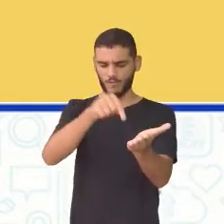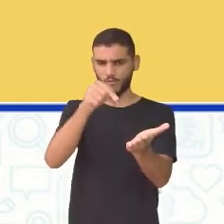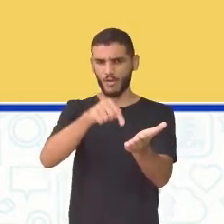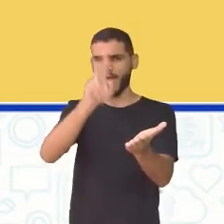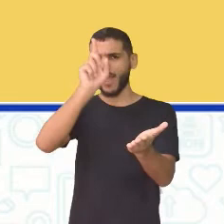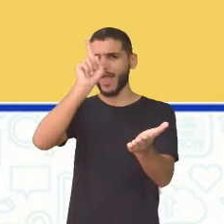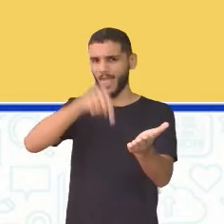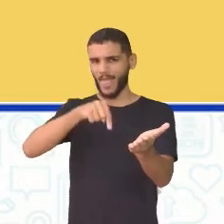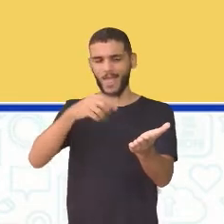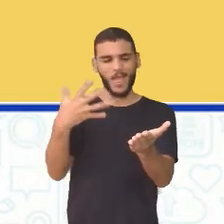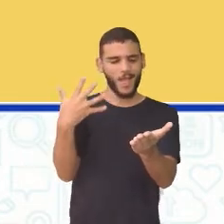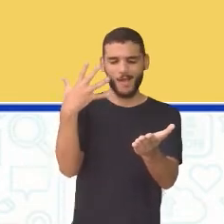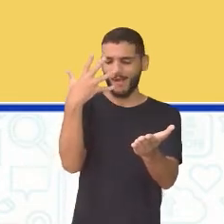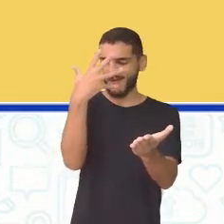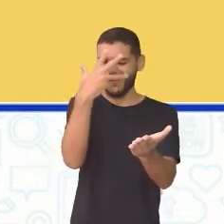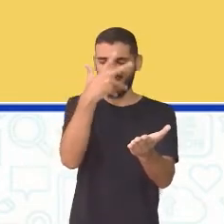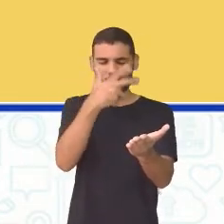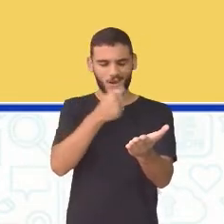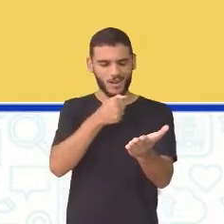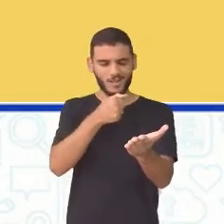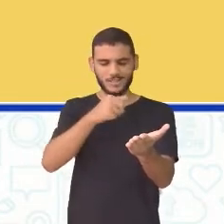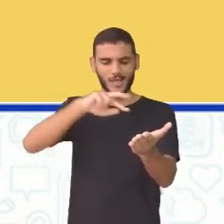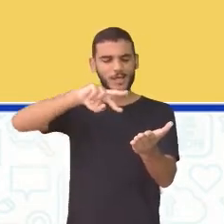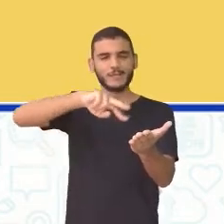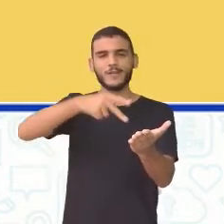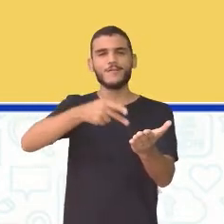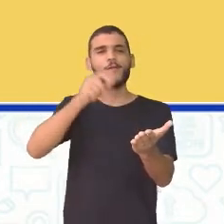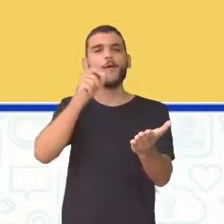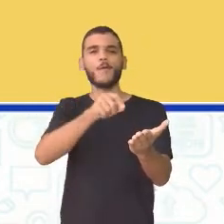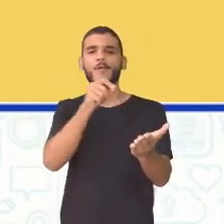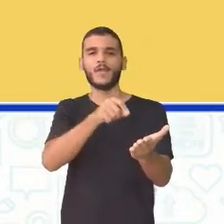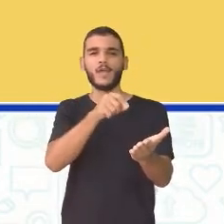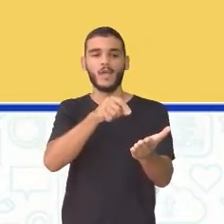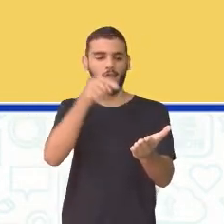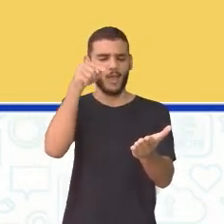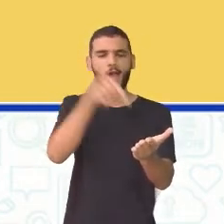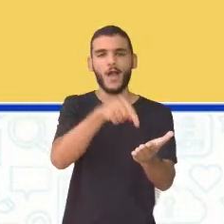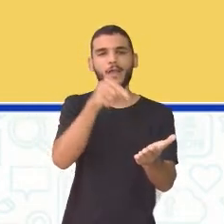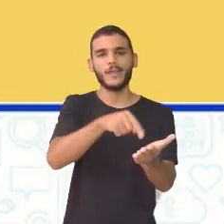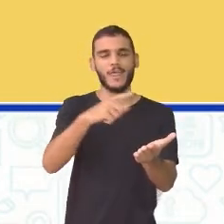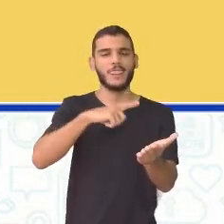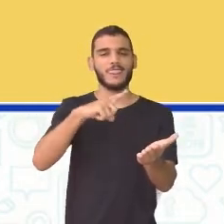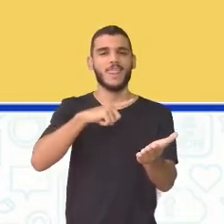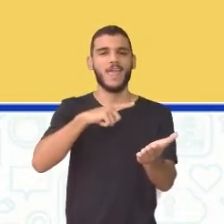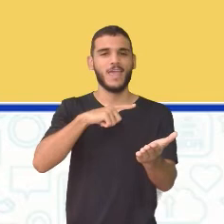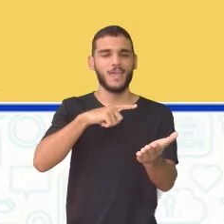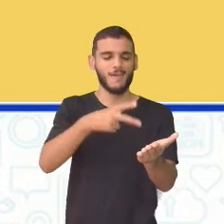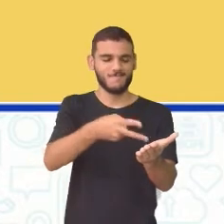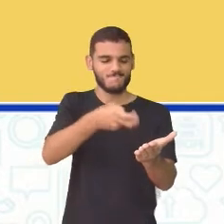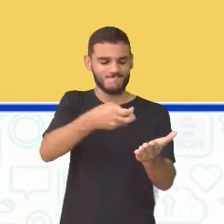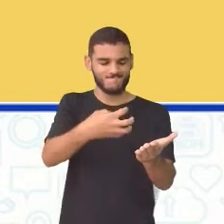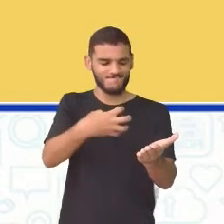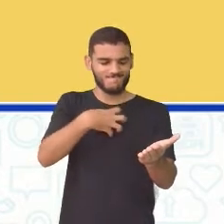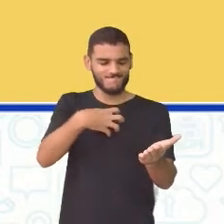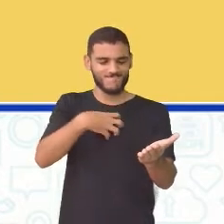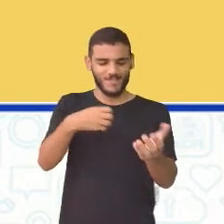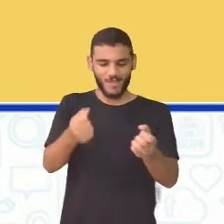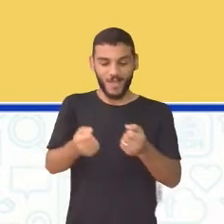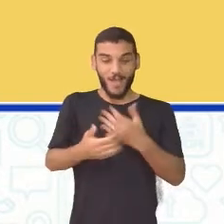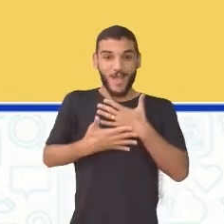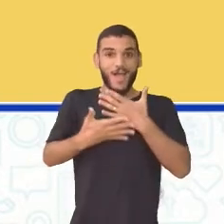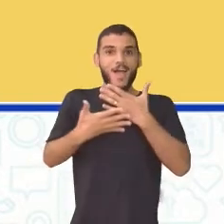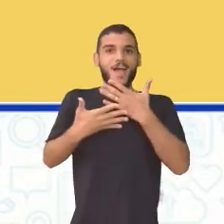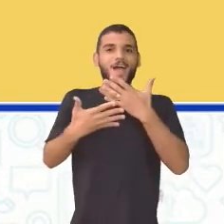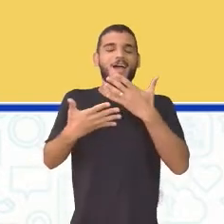uma beleza, é caixa mágica, só de surpresa. Então,